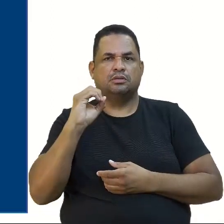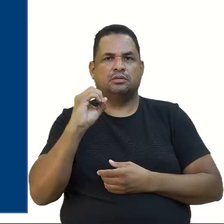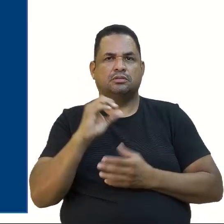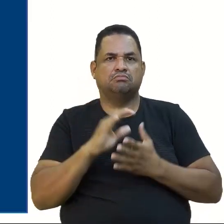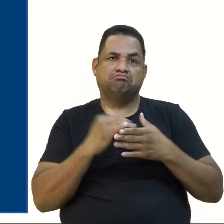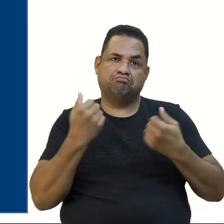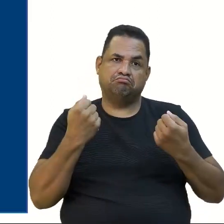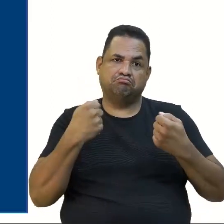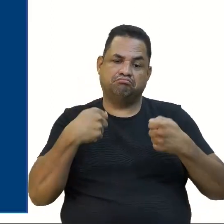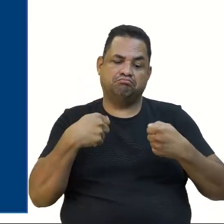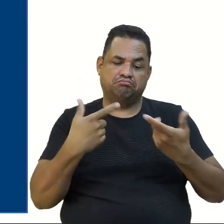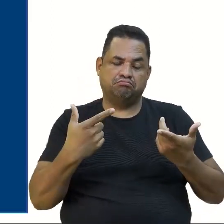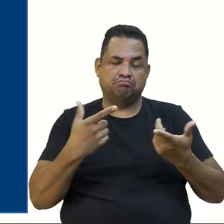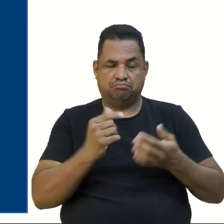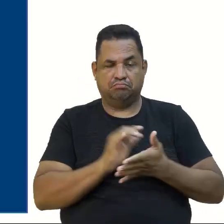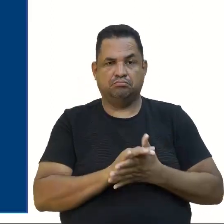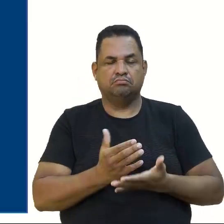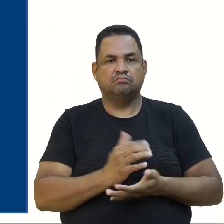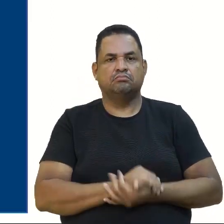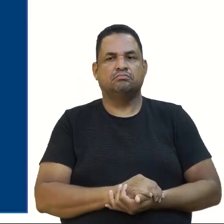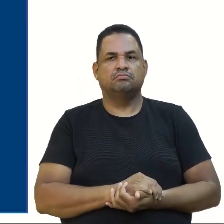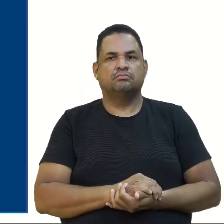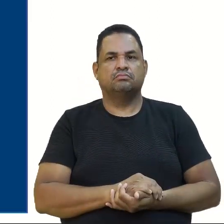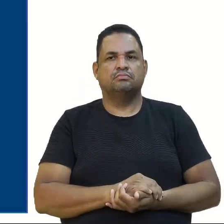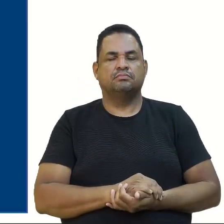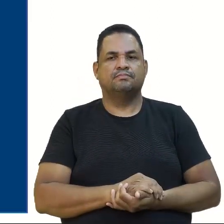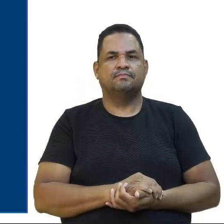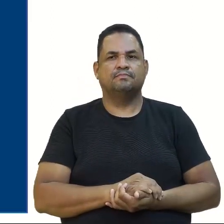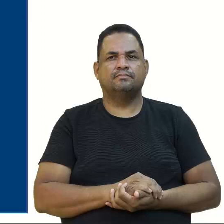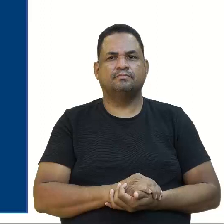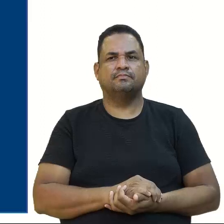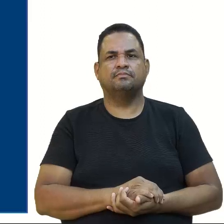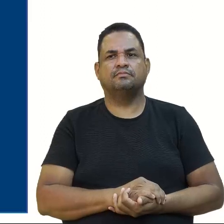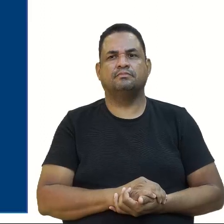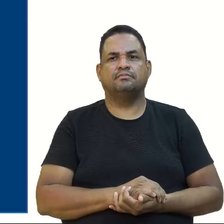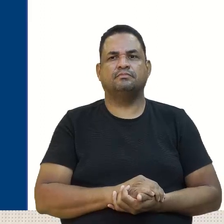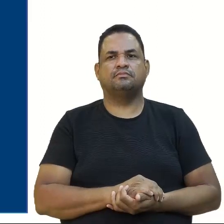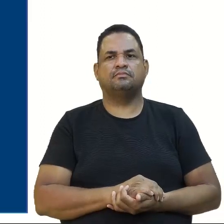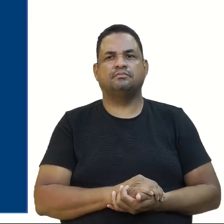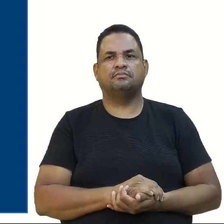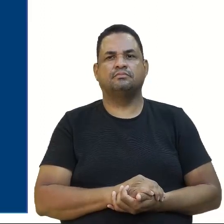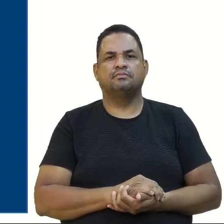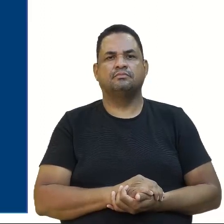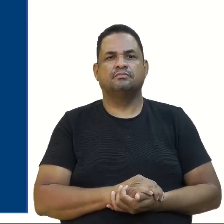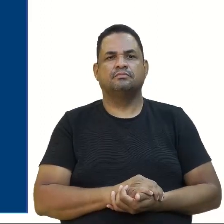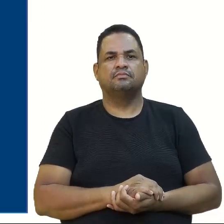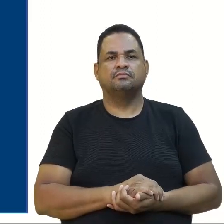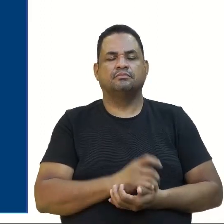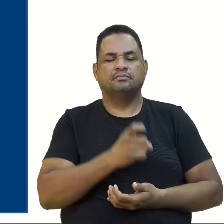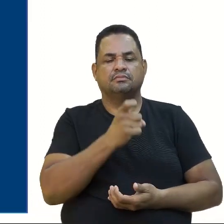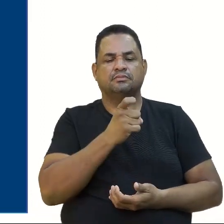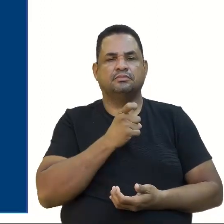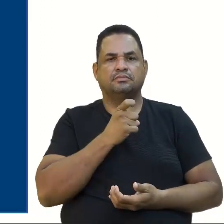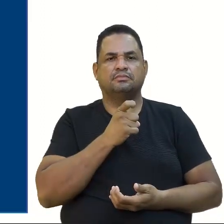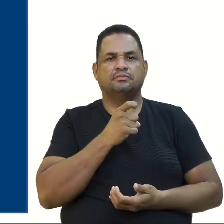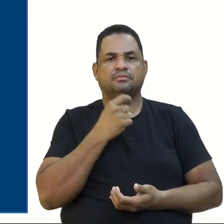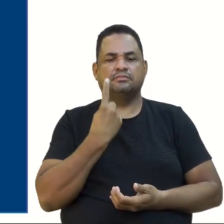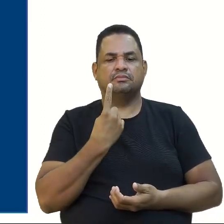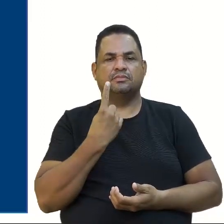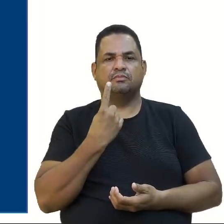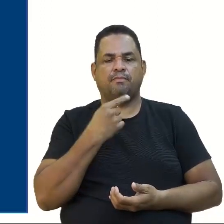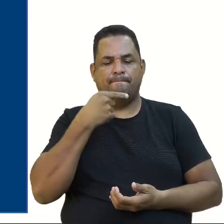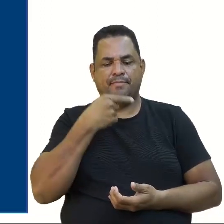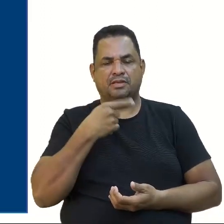ser. Pode ser? Pode ser. O x é menos